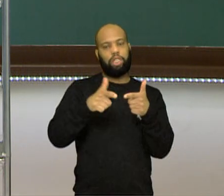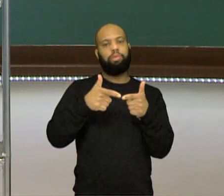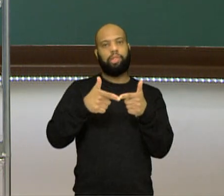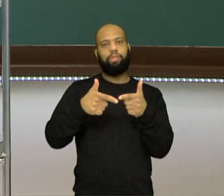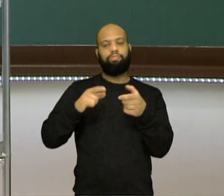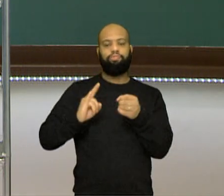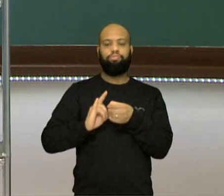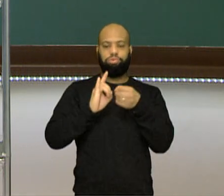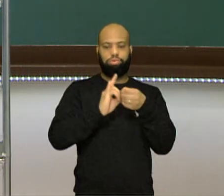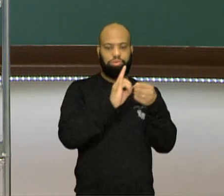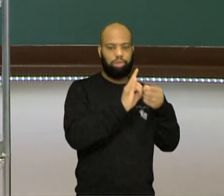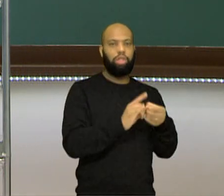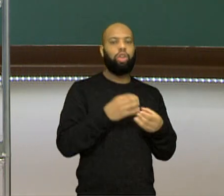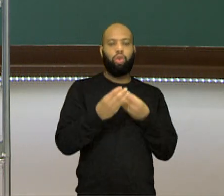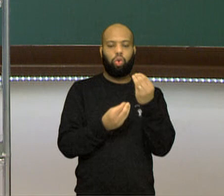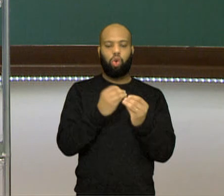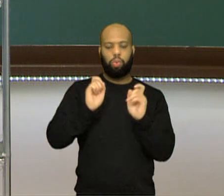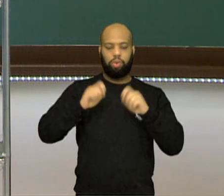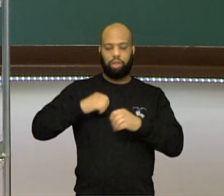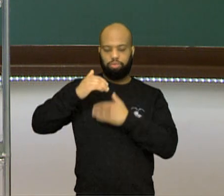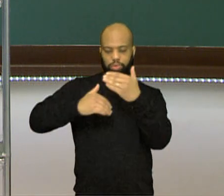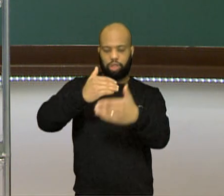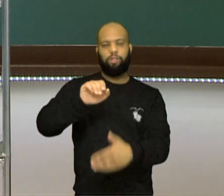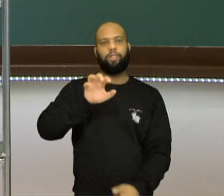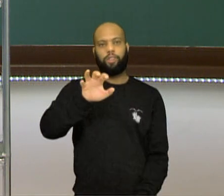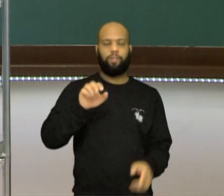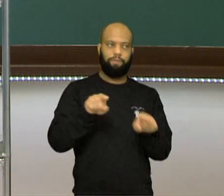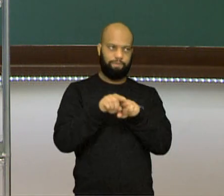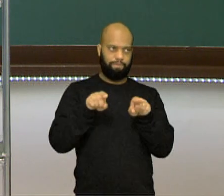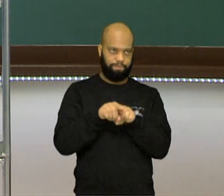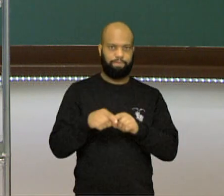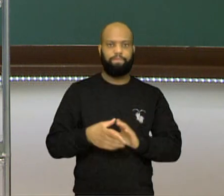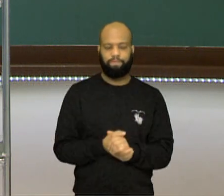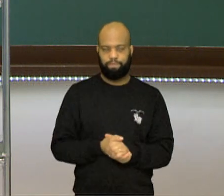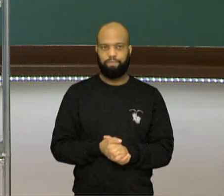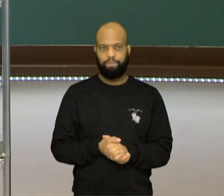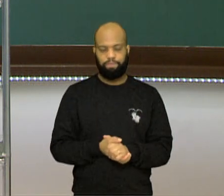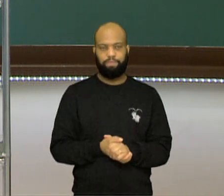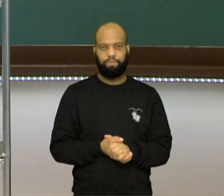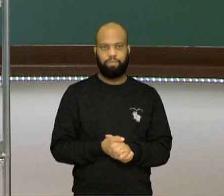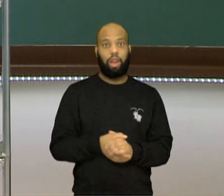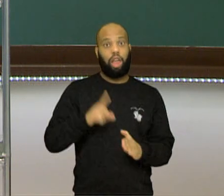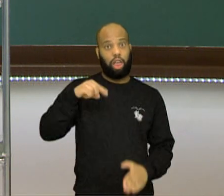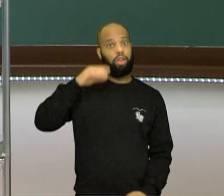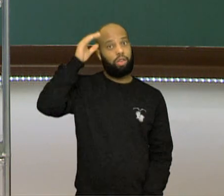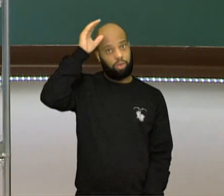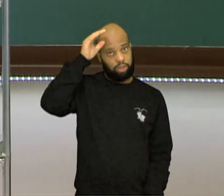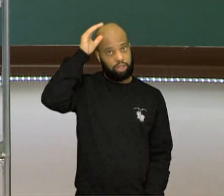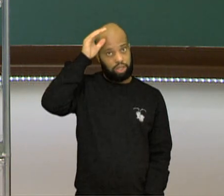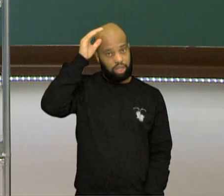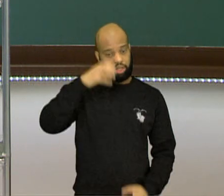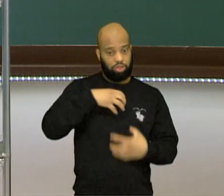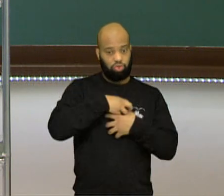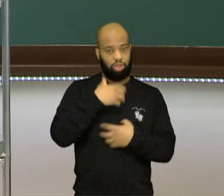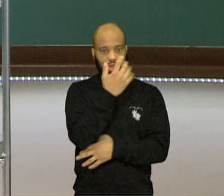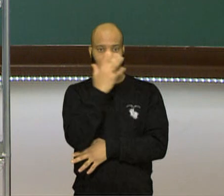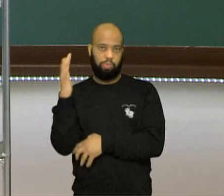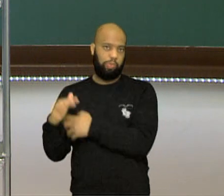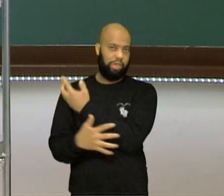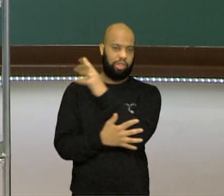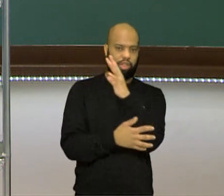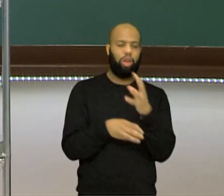e como vocês podem desenvolver essa simulação, de conscientização ambiental. Como nós